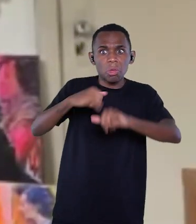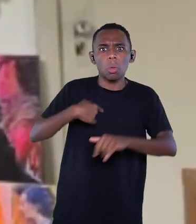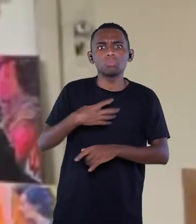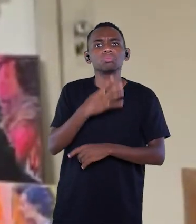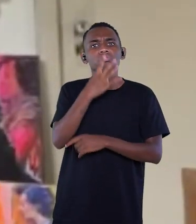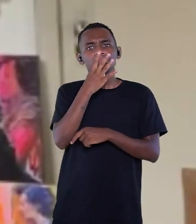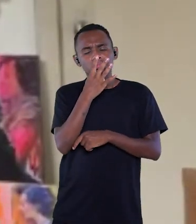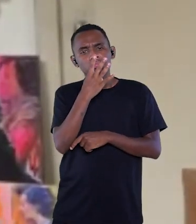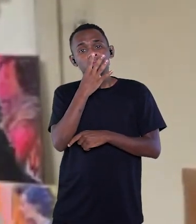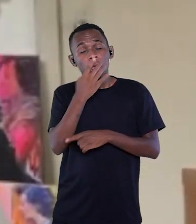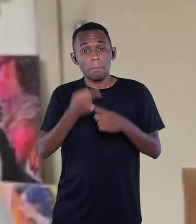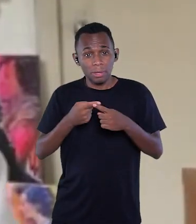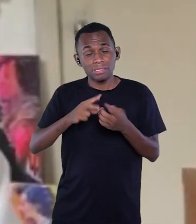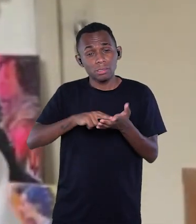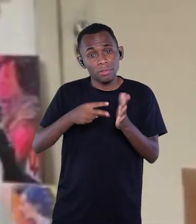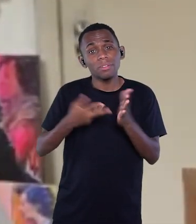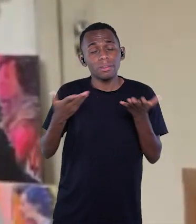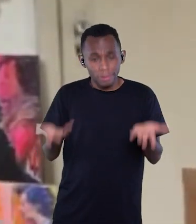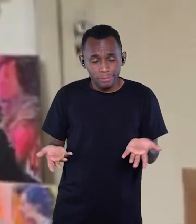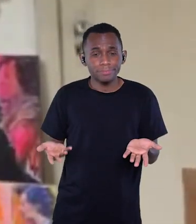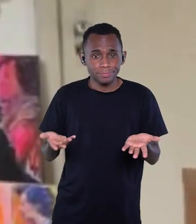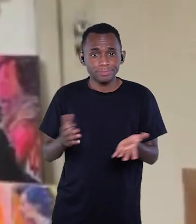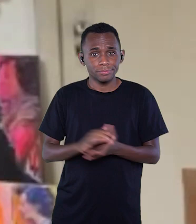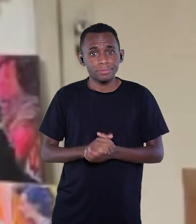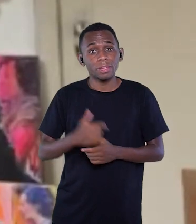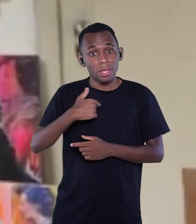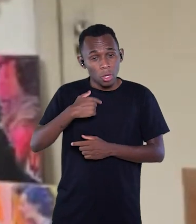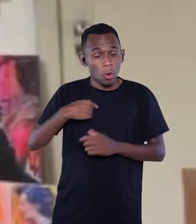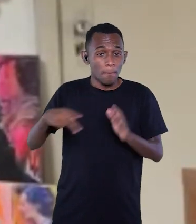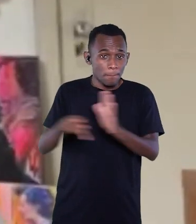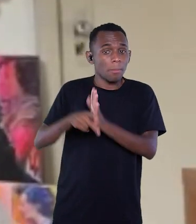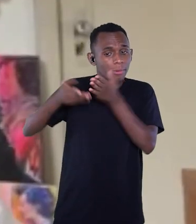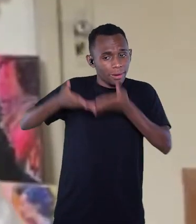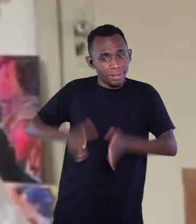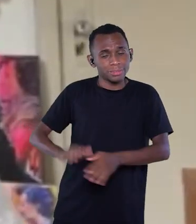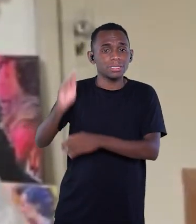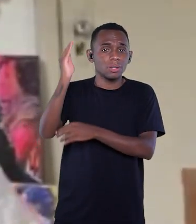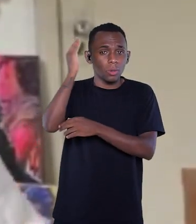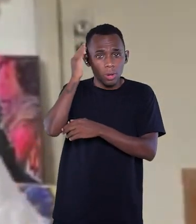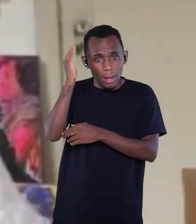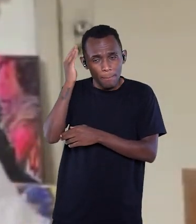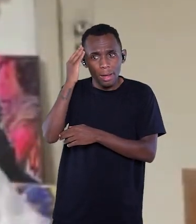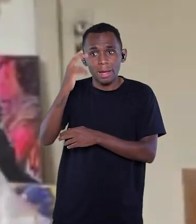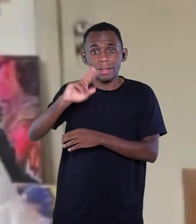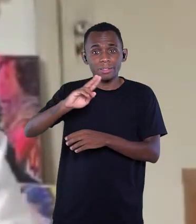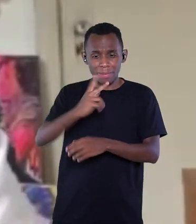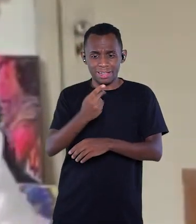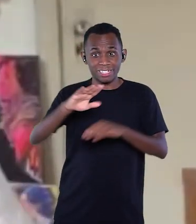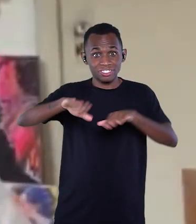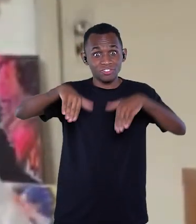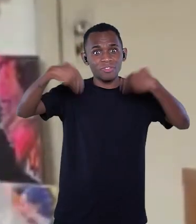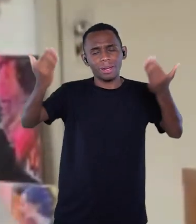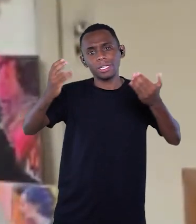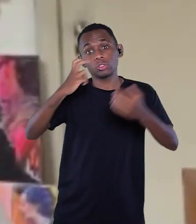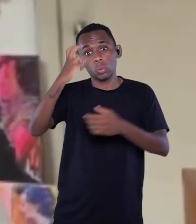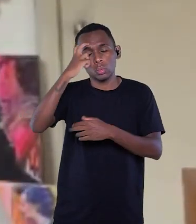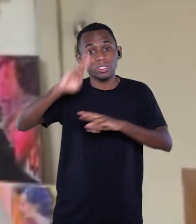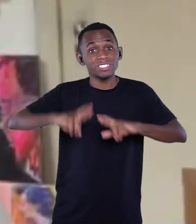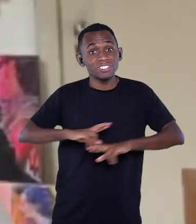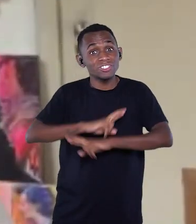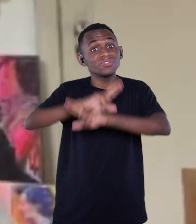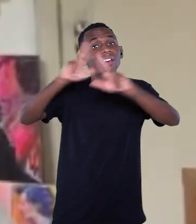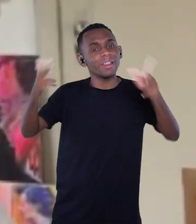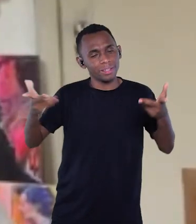impressionante, porque é isso, né, eu sou uma cuiabana, vim de fora desse lugar da cultura, na minha